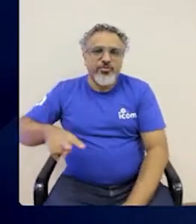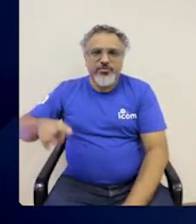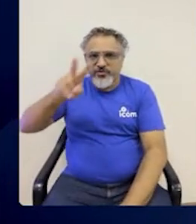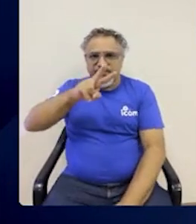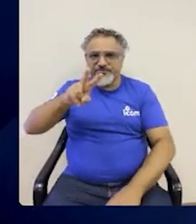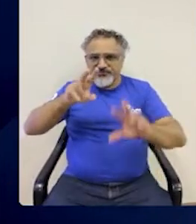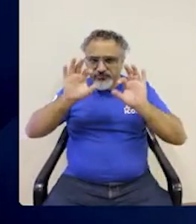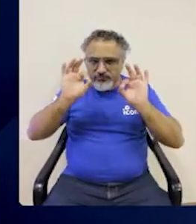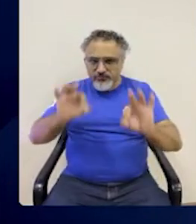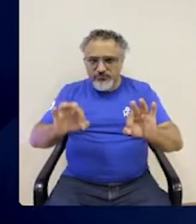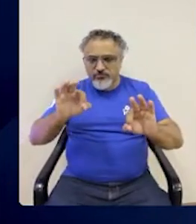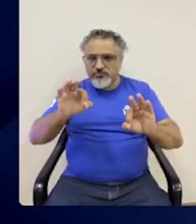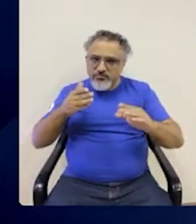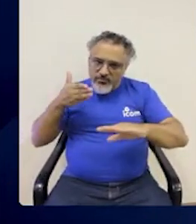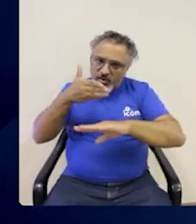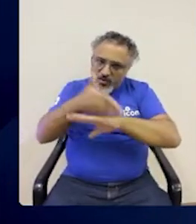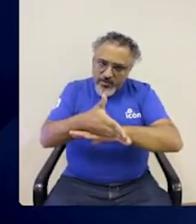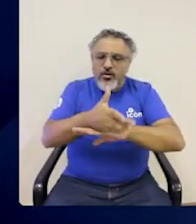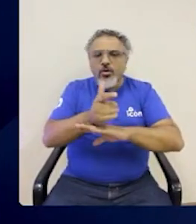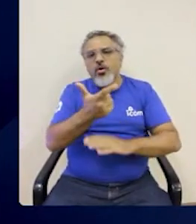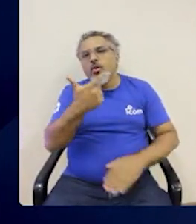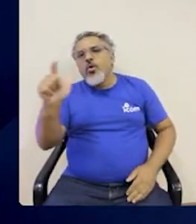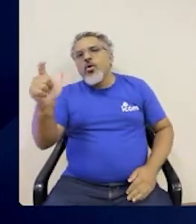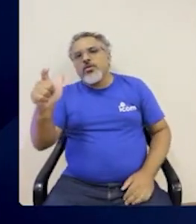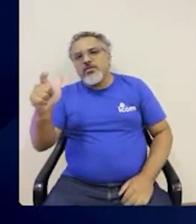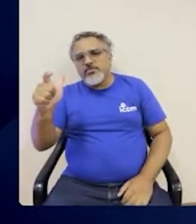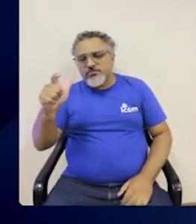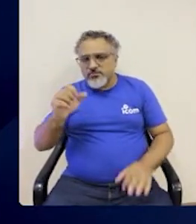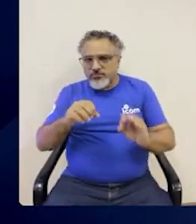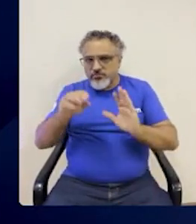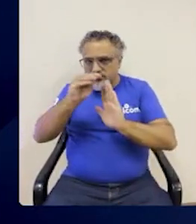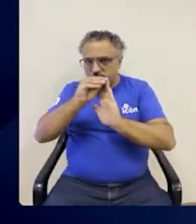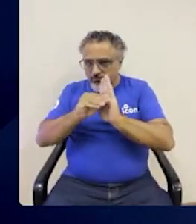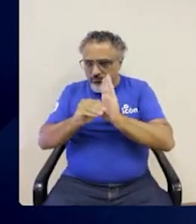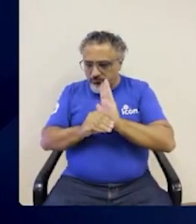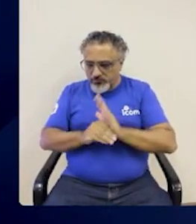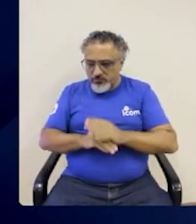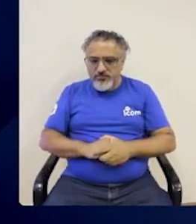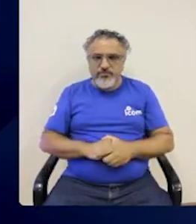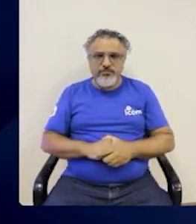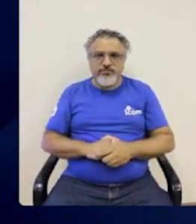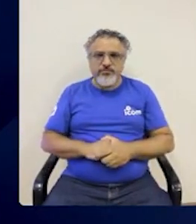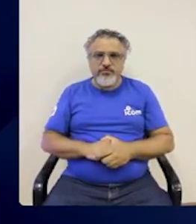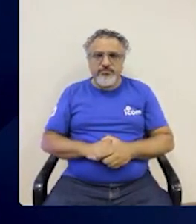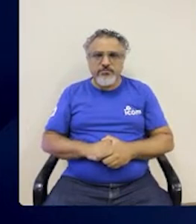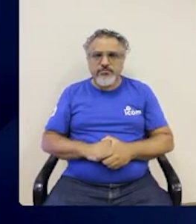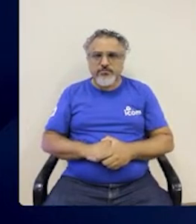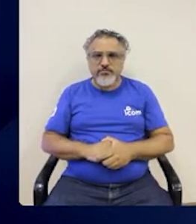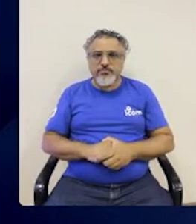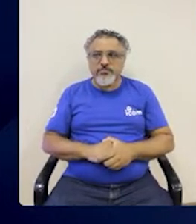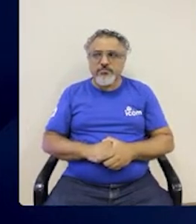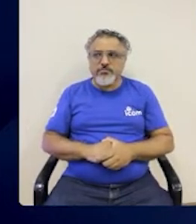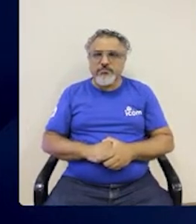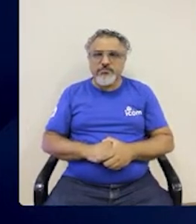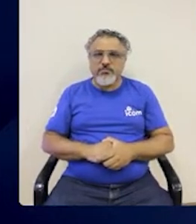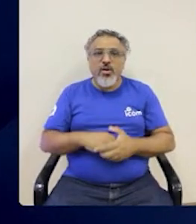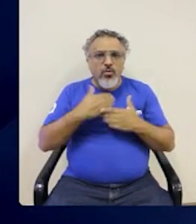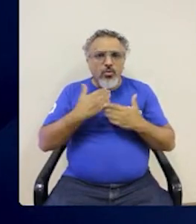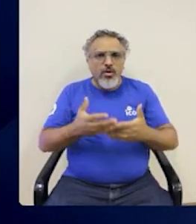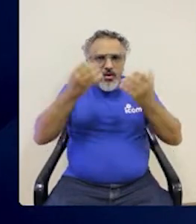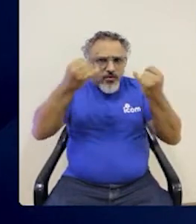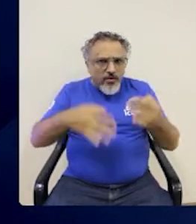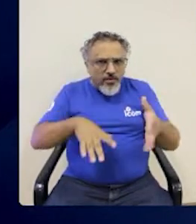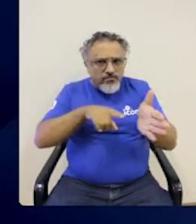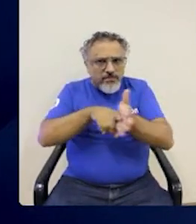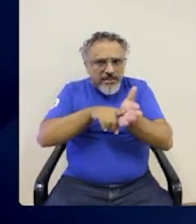de fato daquela intervenção ou de uma não implantação desses componentes. E aí, quando a gente fala de